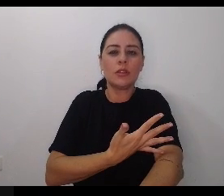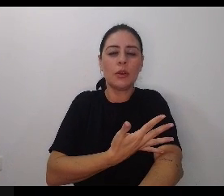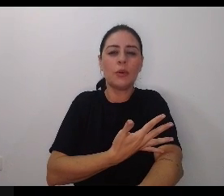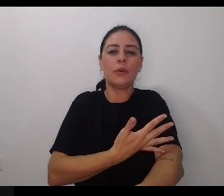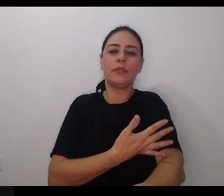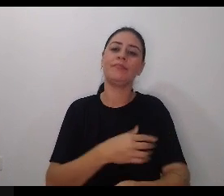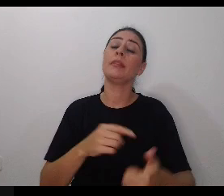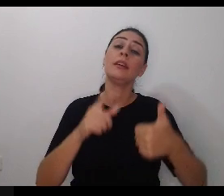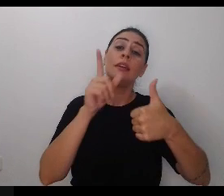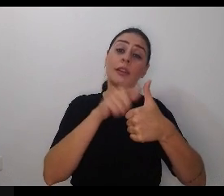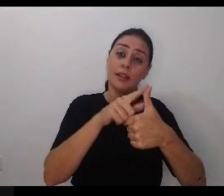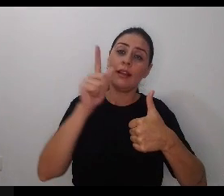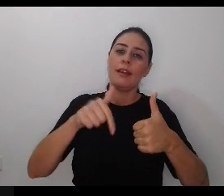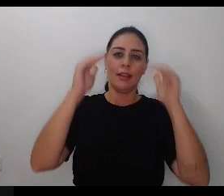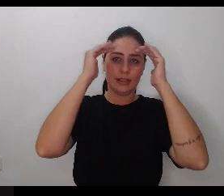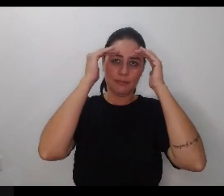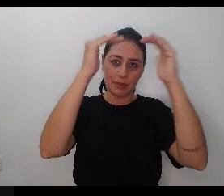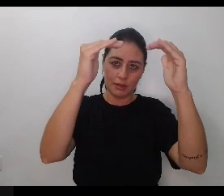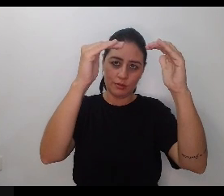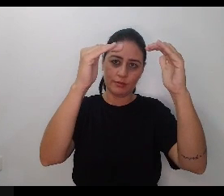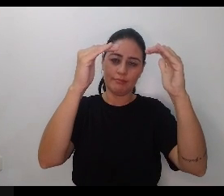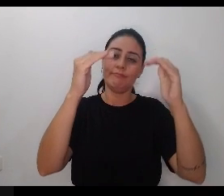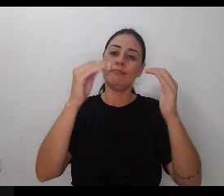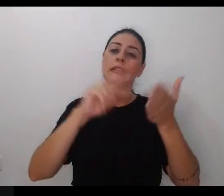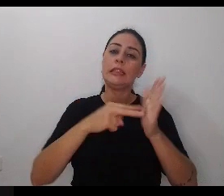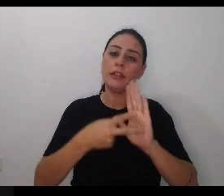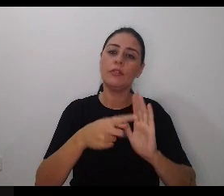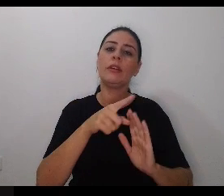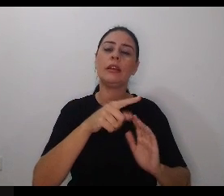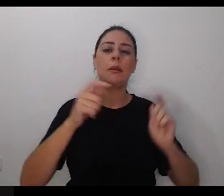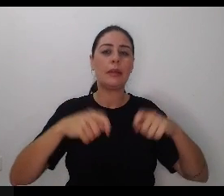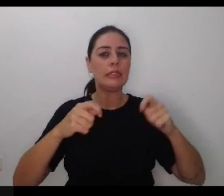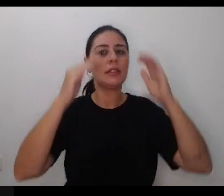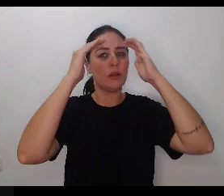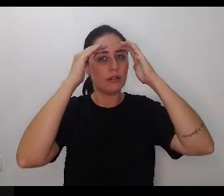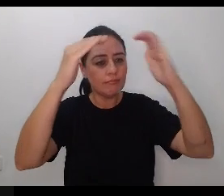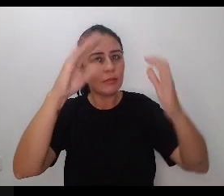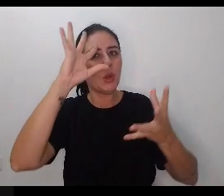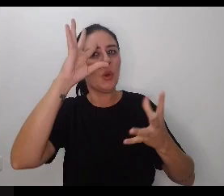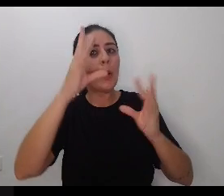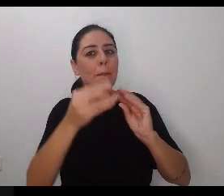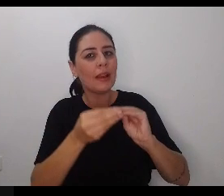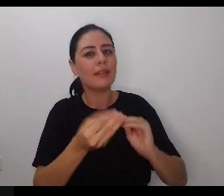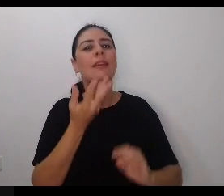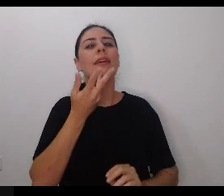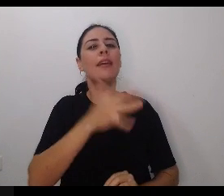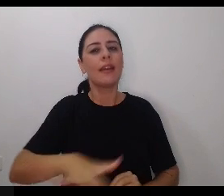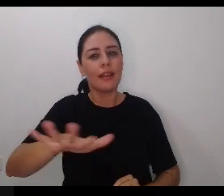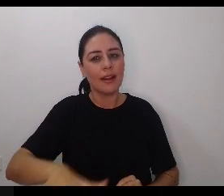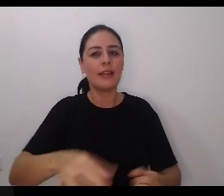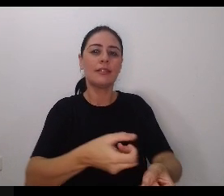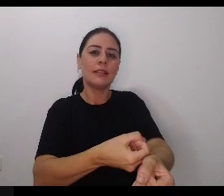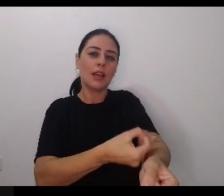e lidar com as emoções? Primeiro de tudo, é um ambiente de respeito, né? Então, está disponível para respeitar, para compreender